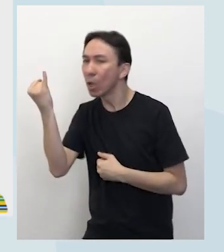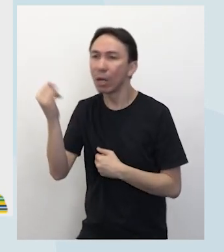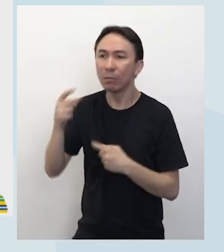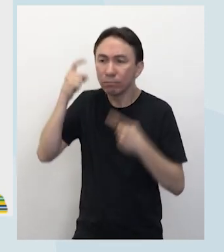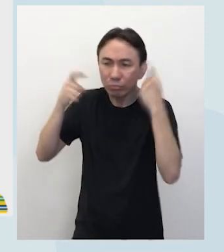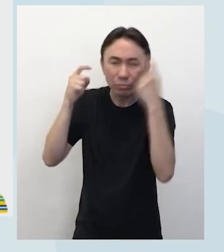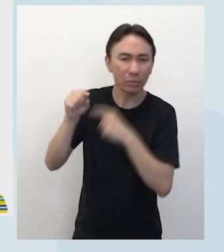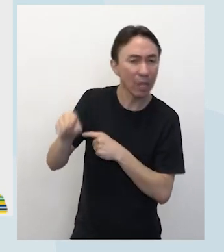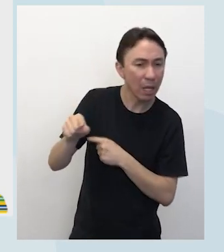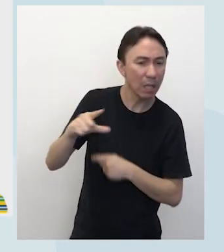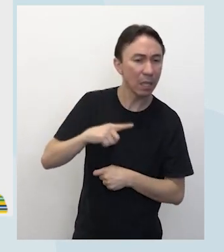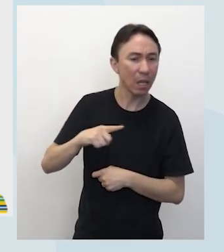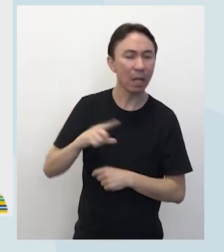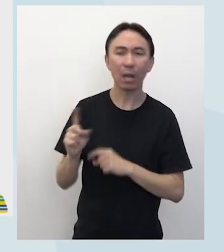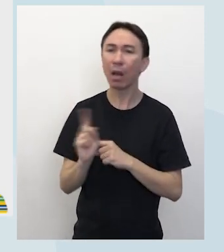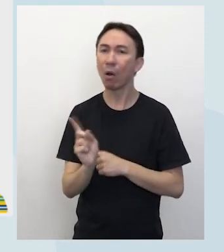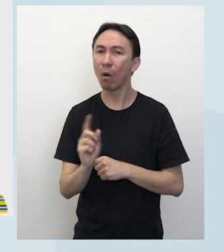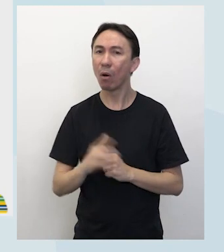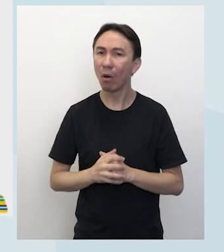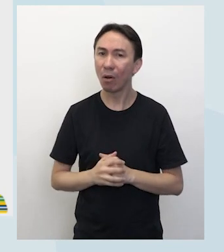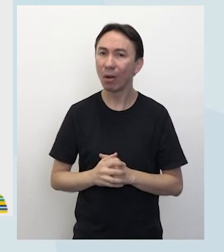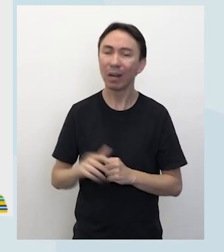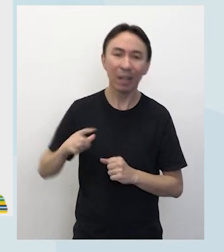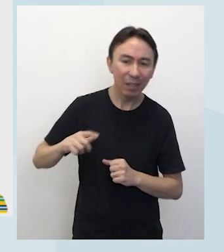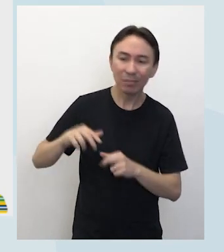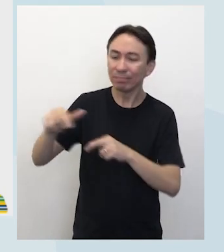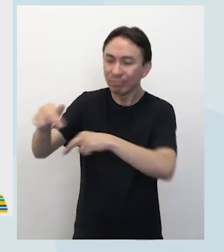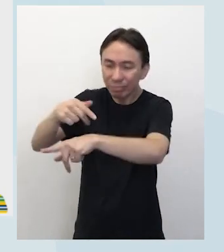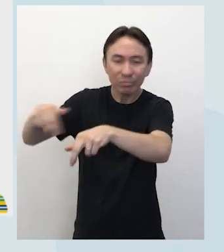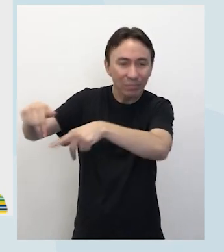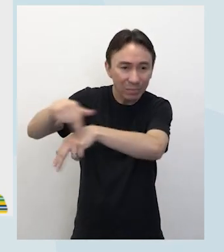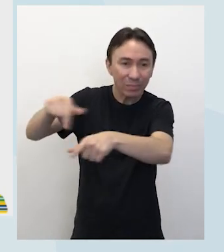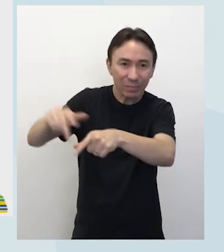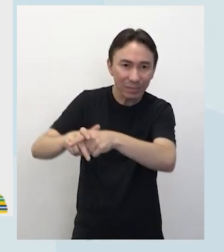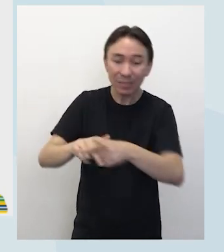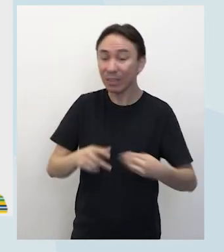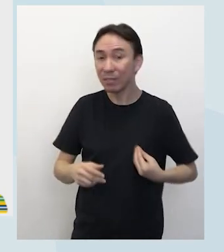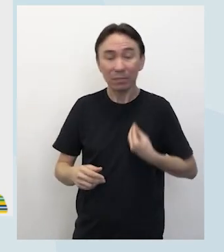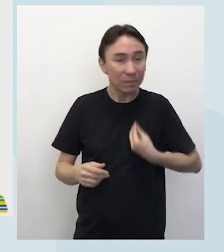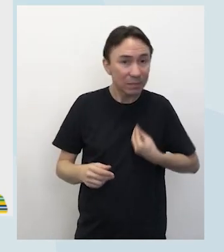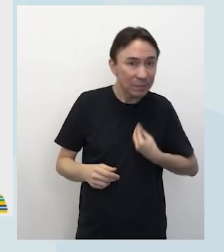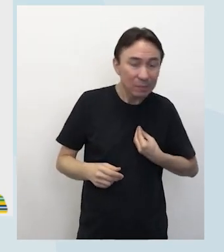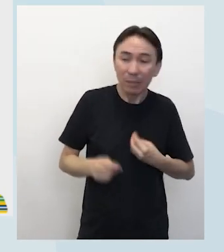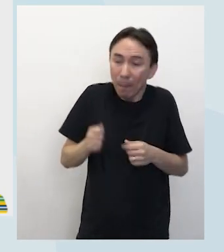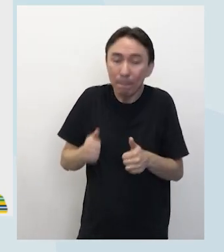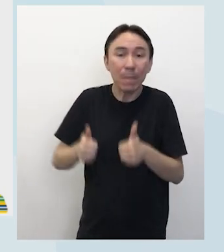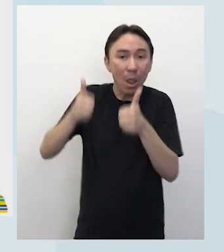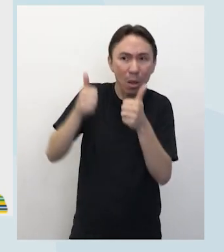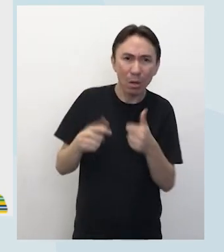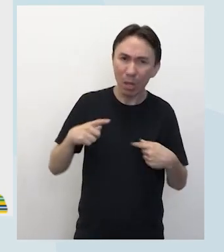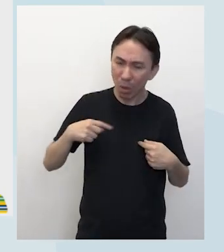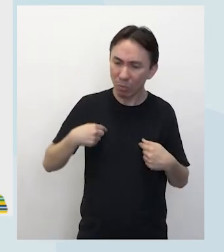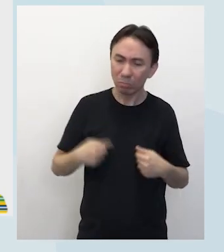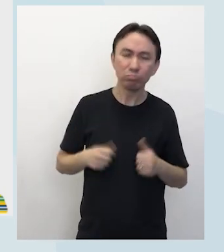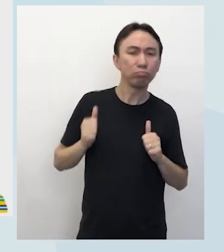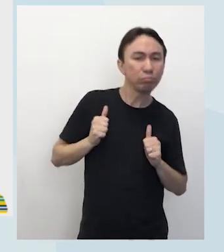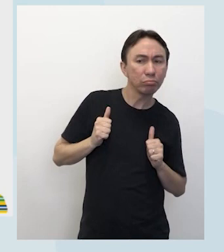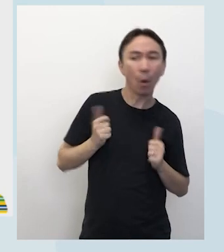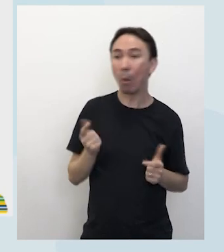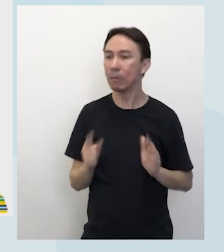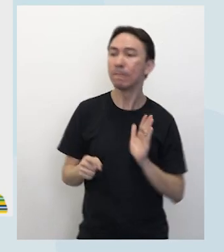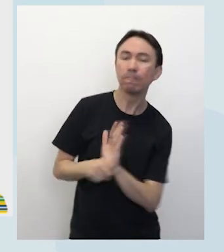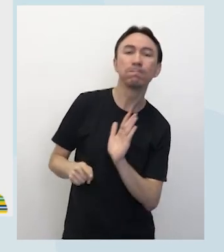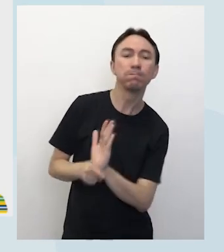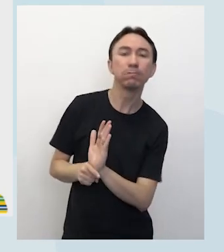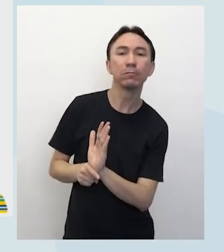posso fazer para que a vida na comunidade vá se tornando um pouquinho melhor? Esse é o engajamento com os outros.